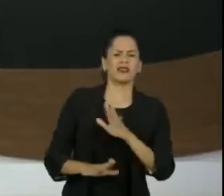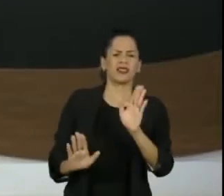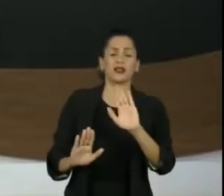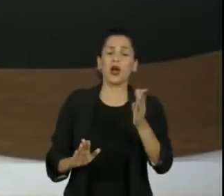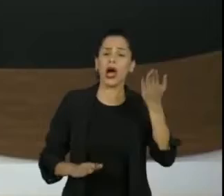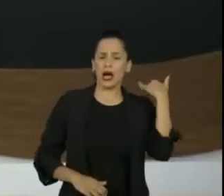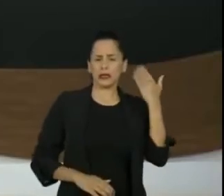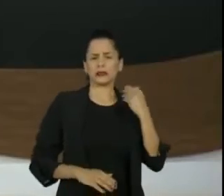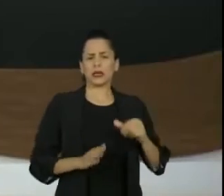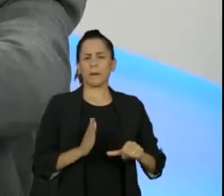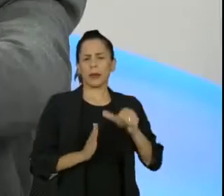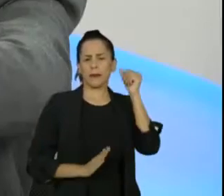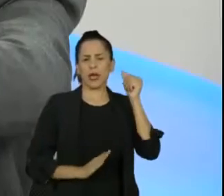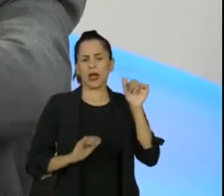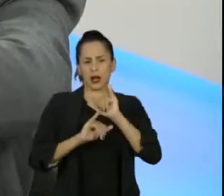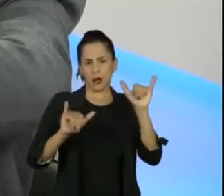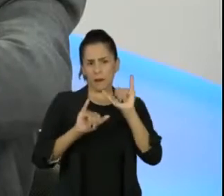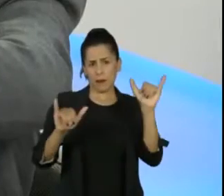era igual a vocês.